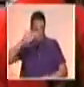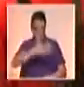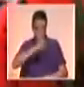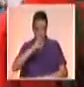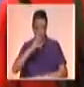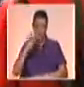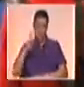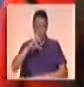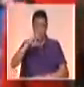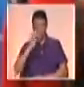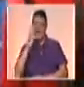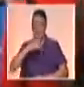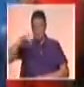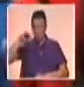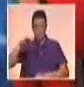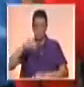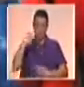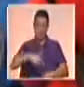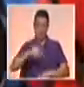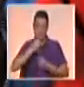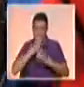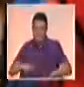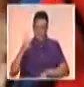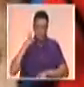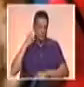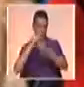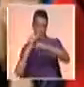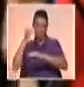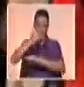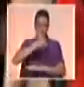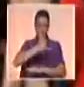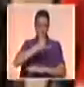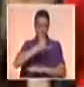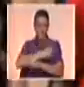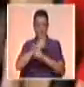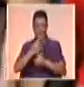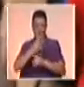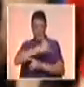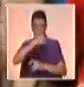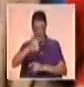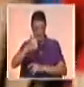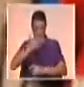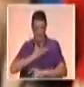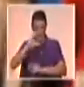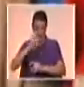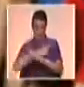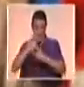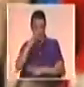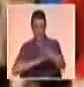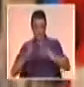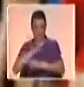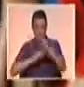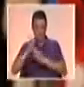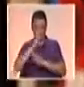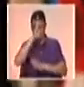os 80 anos sofreram uma perda de audição superior a 25 decibéis, sendo esta definição de deficiência